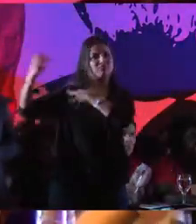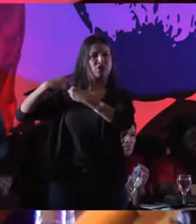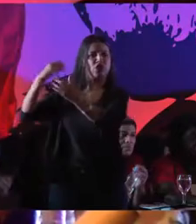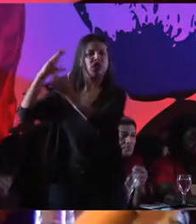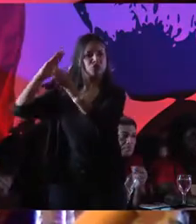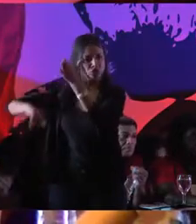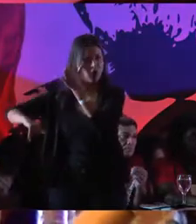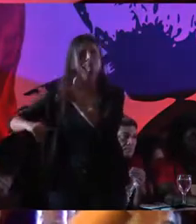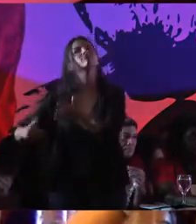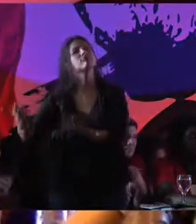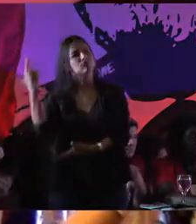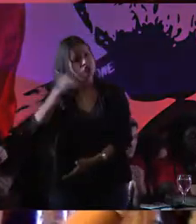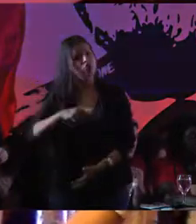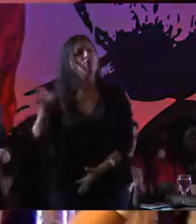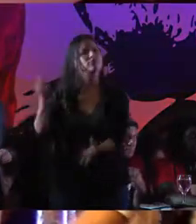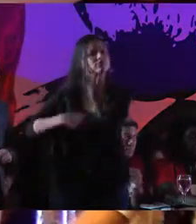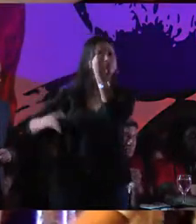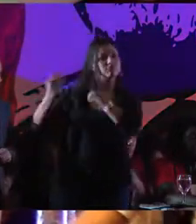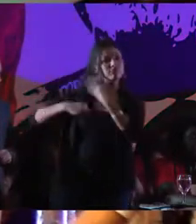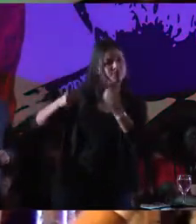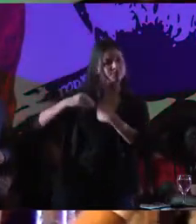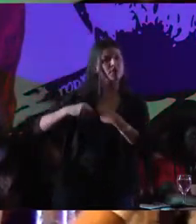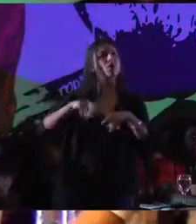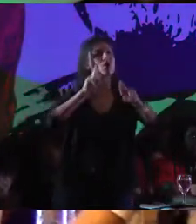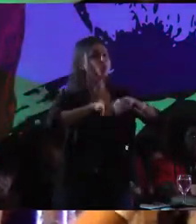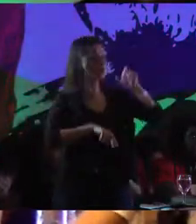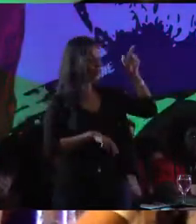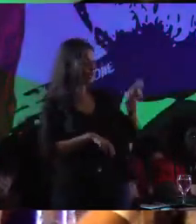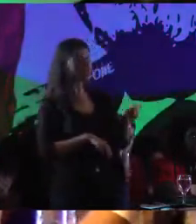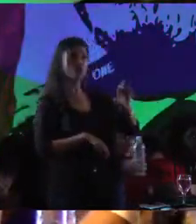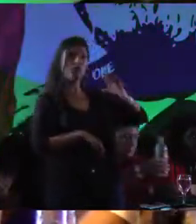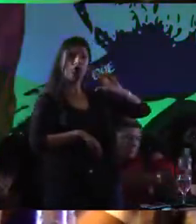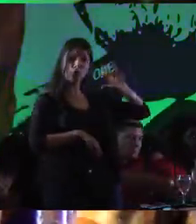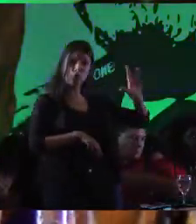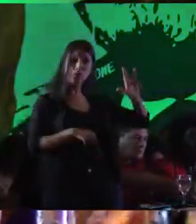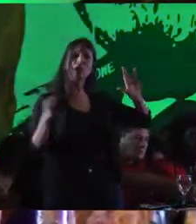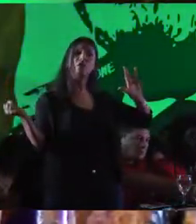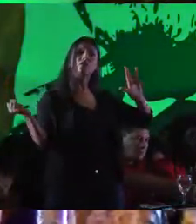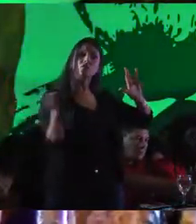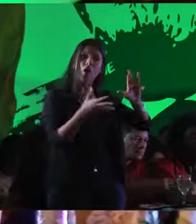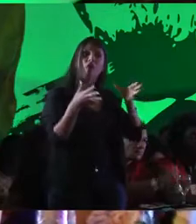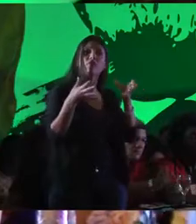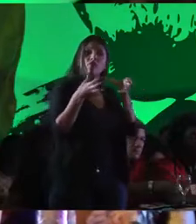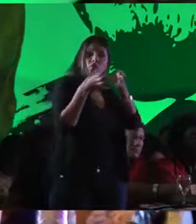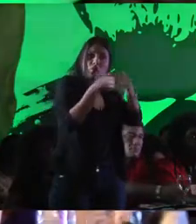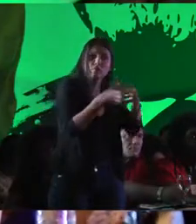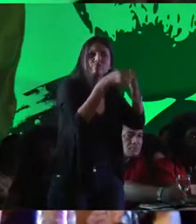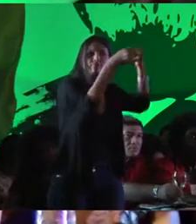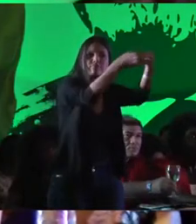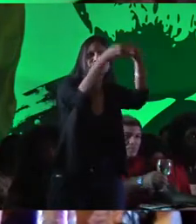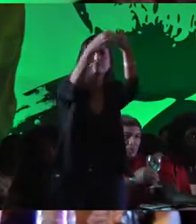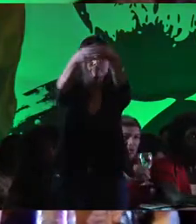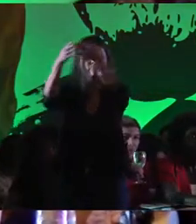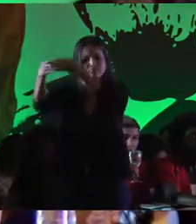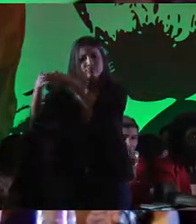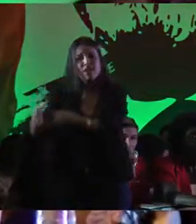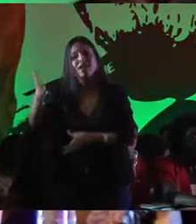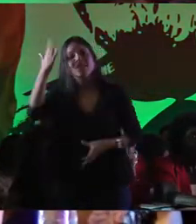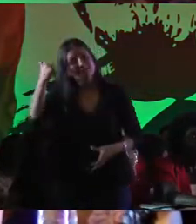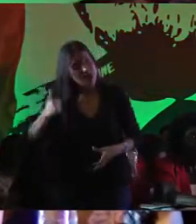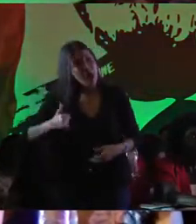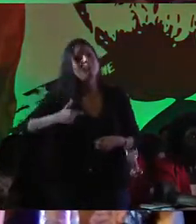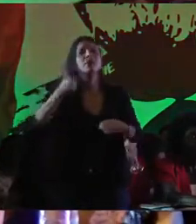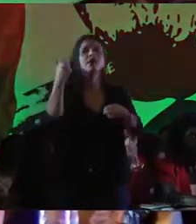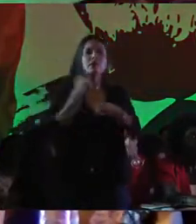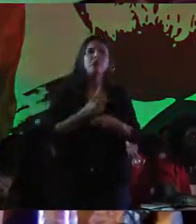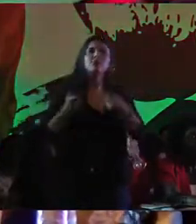que o presidente Lula, que inicia uma nova caravana, vai saber liderar uma frente ampla